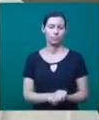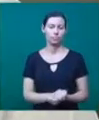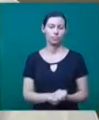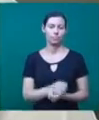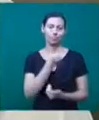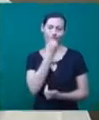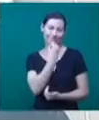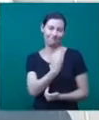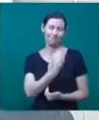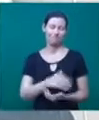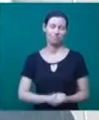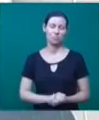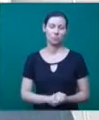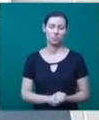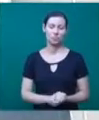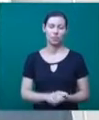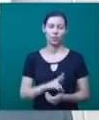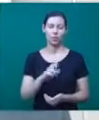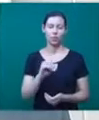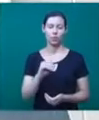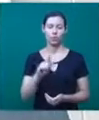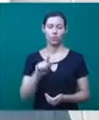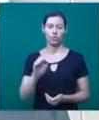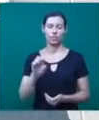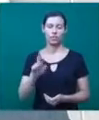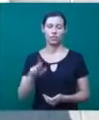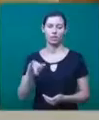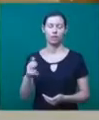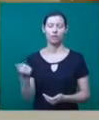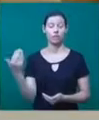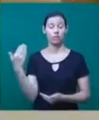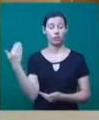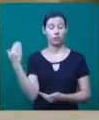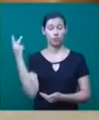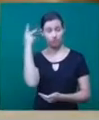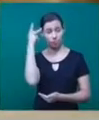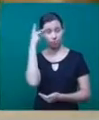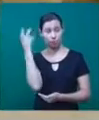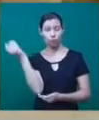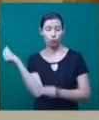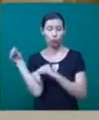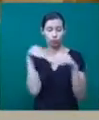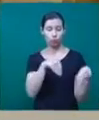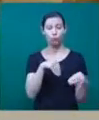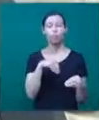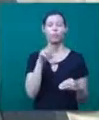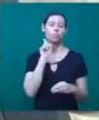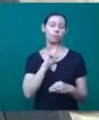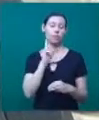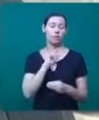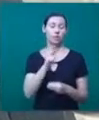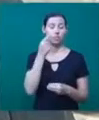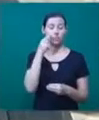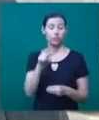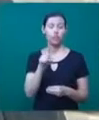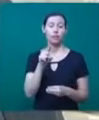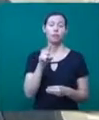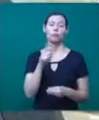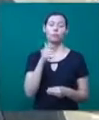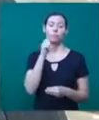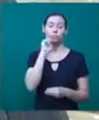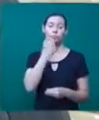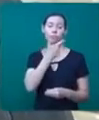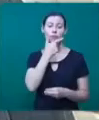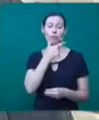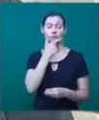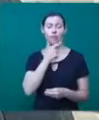bom demais. Para o Rogério, que veio do estado de São Paulo, o pão de queijo mineiro é diferenciado. A gente inaugurou um distribuidor